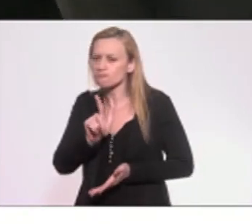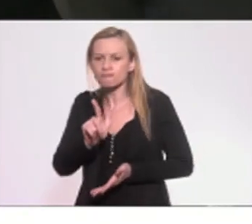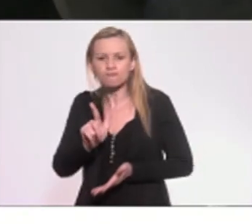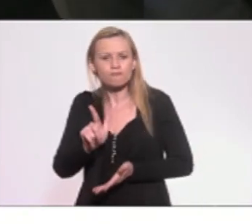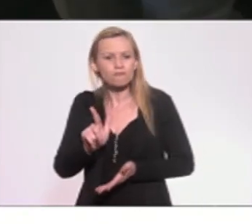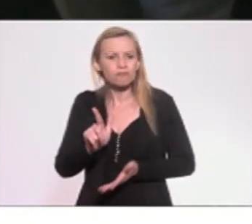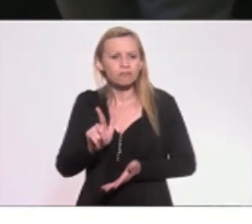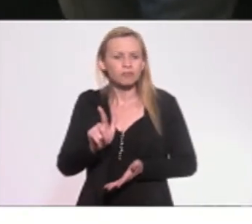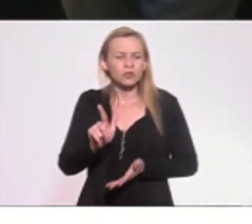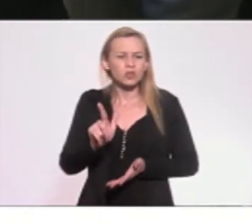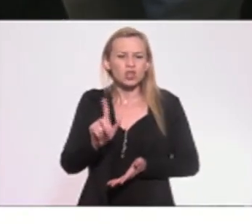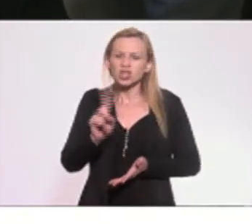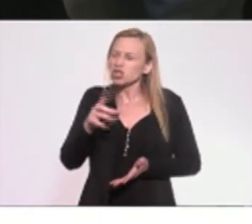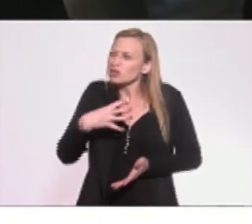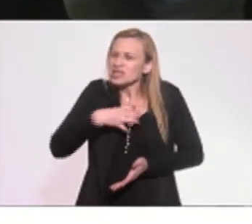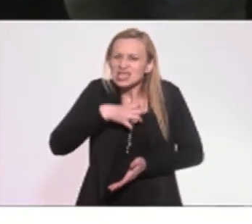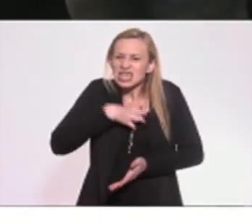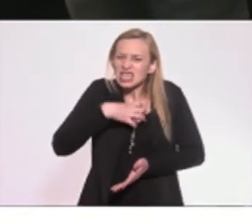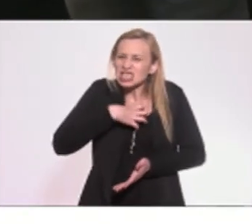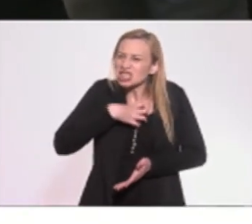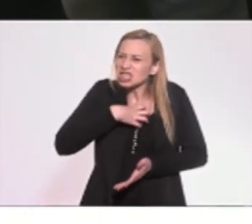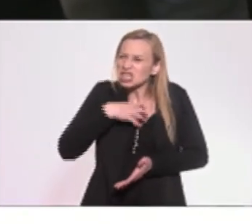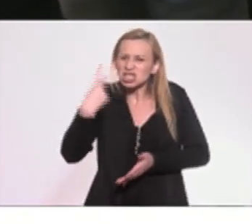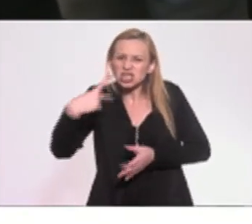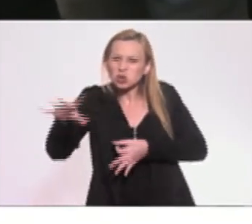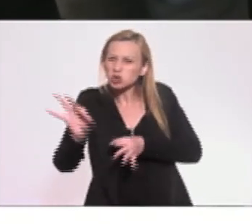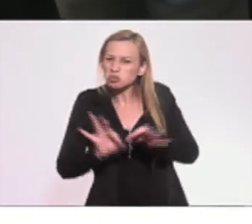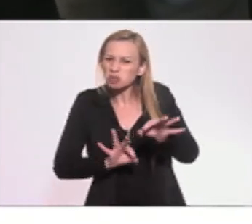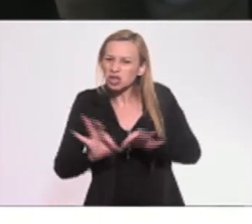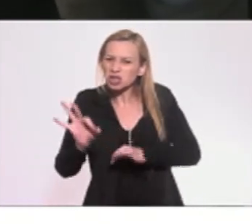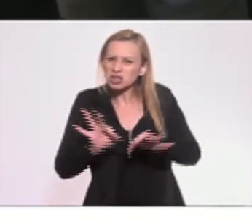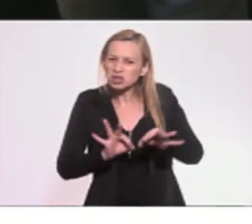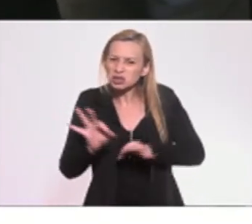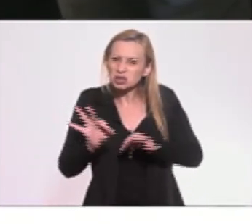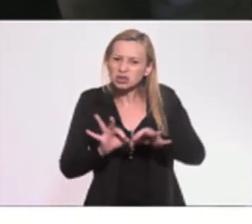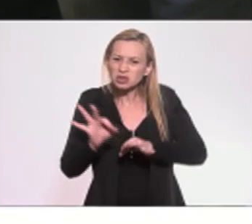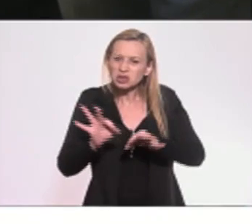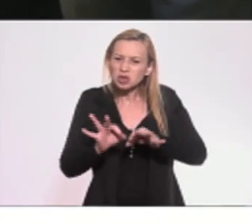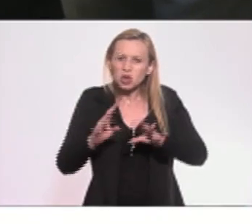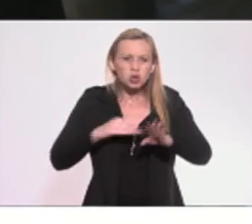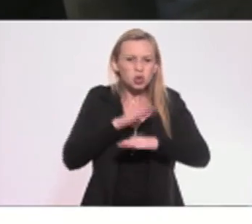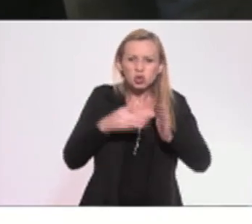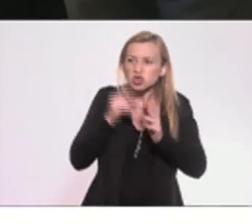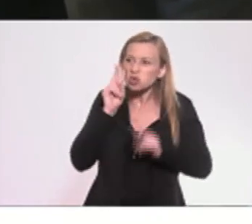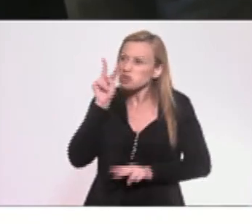Não sentes que os teus planos estão à vista de todos?